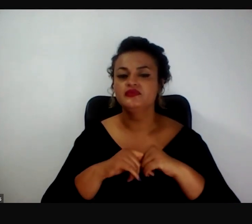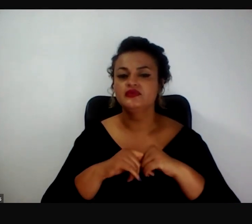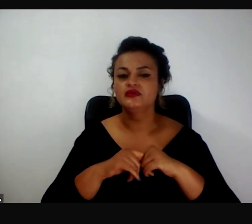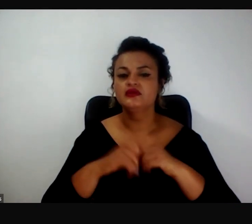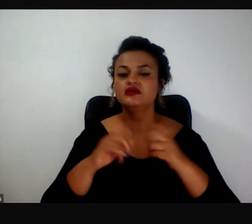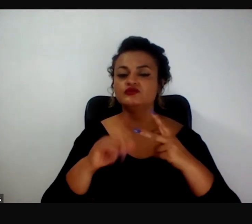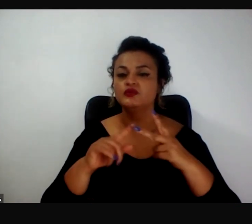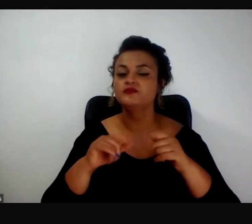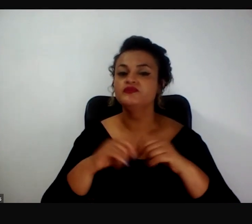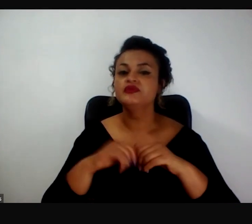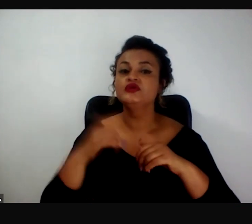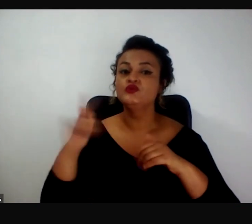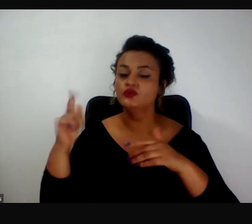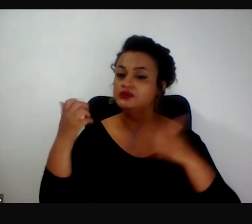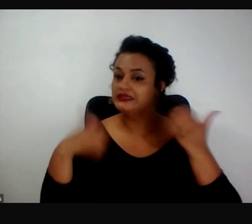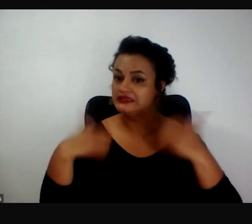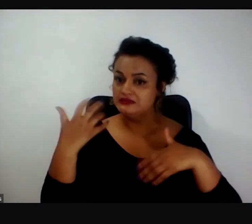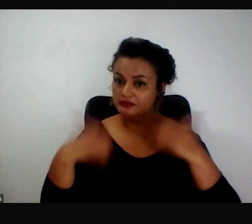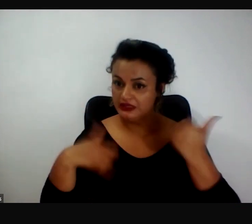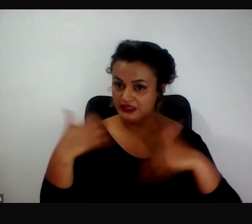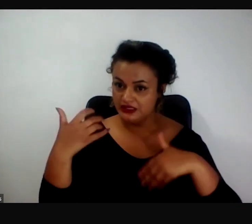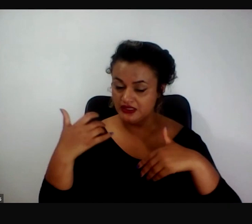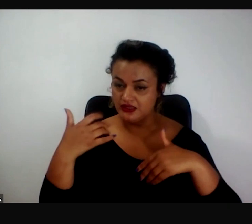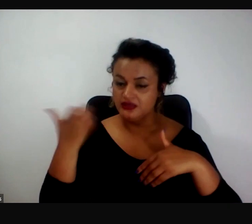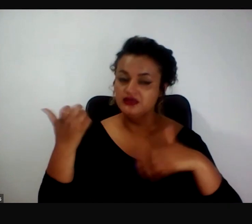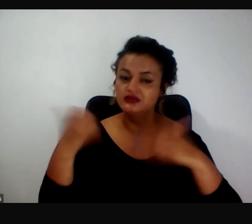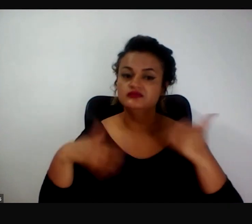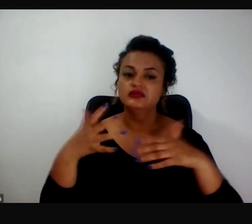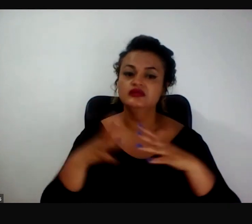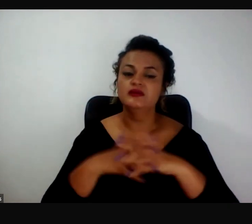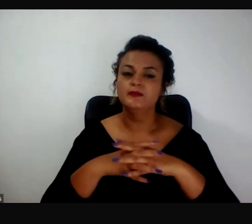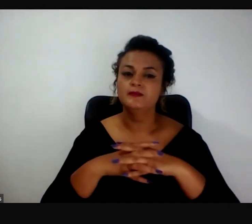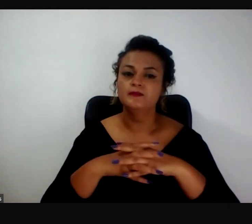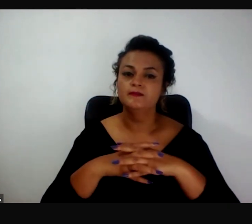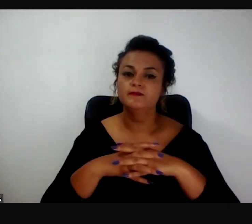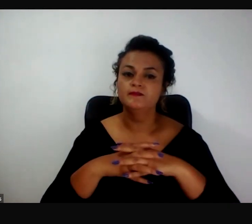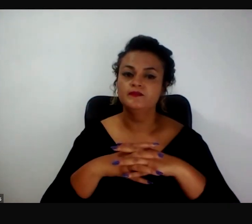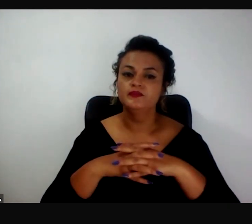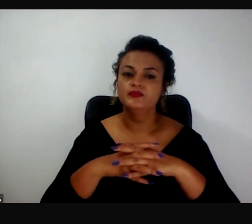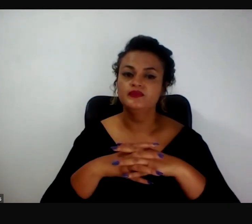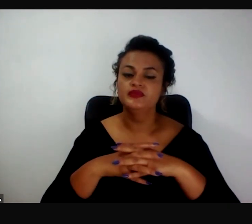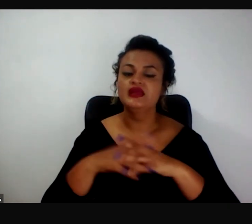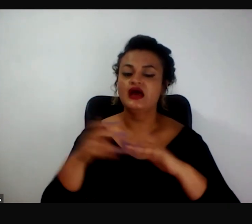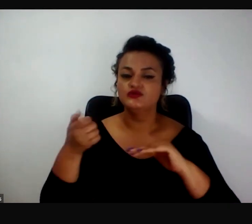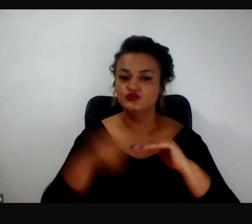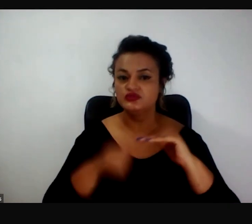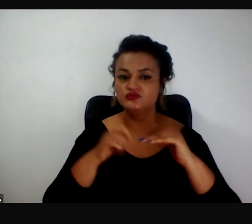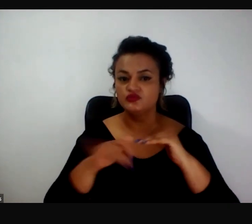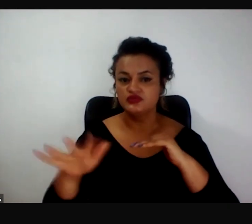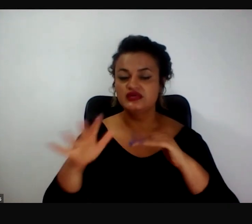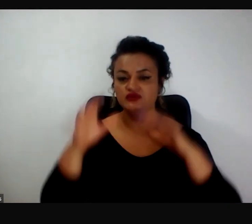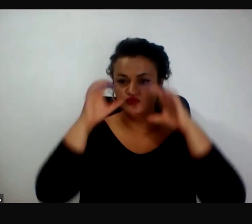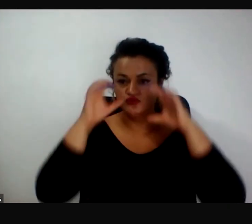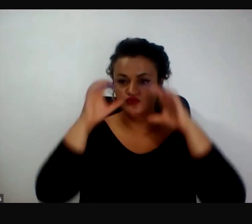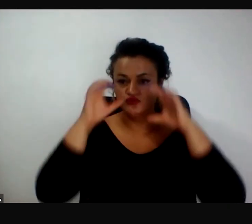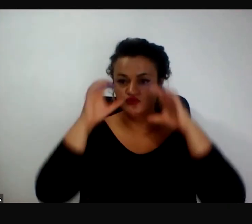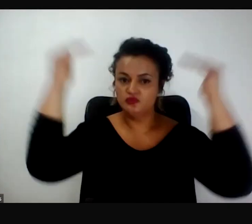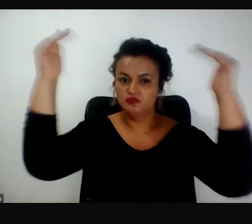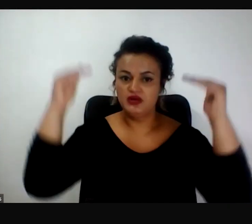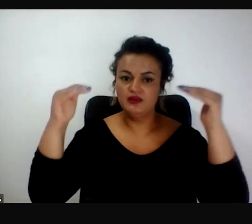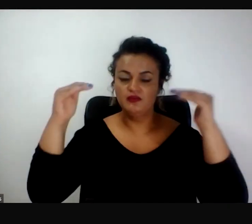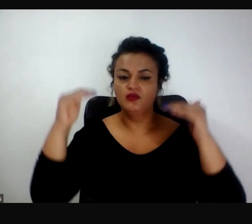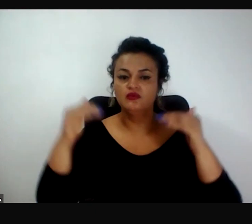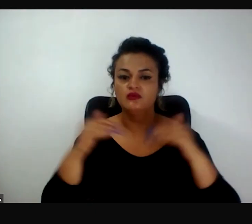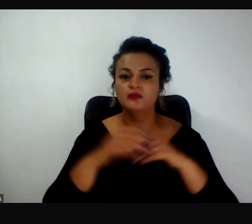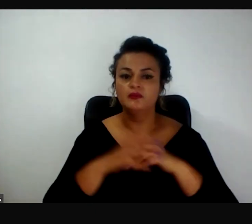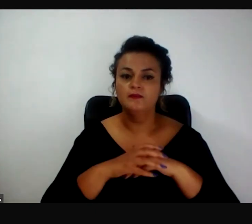falava o artigo 32 deste anteprojeto, la jurisprudencia del Tribunal Supremo a la que se